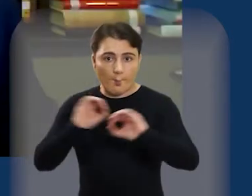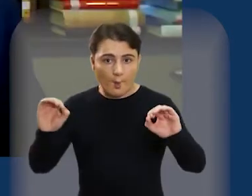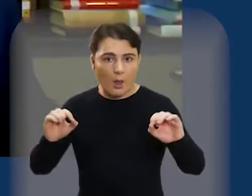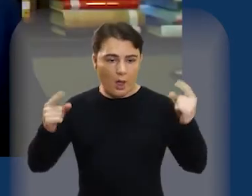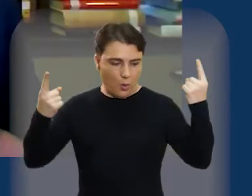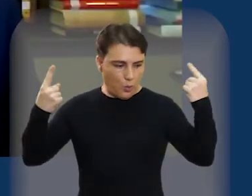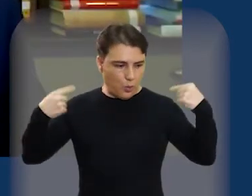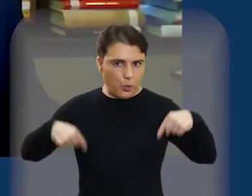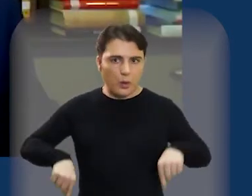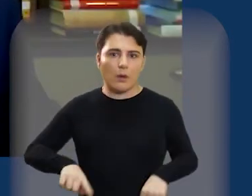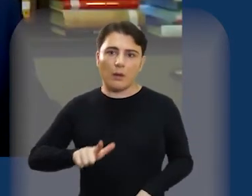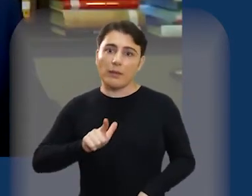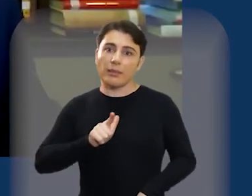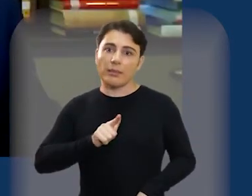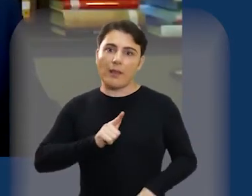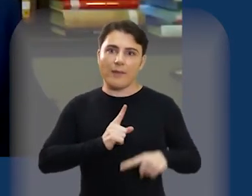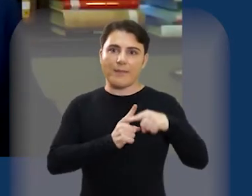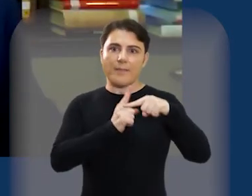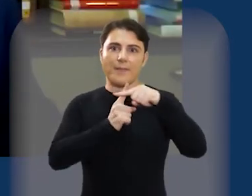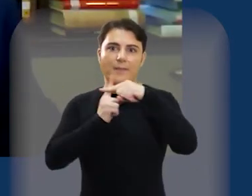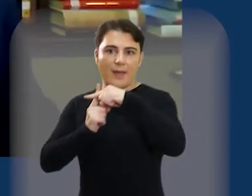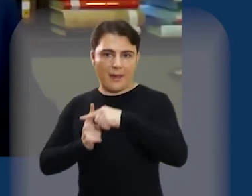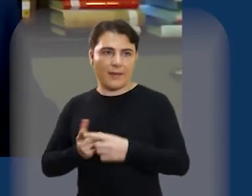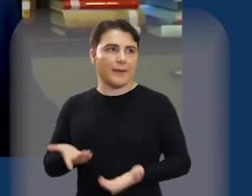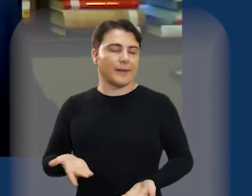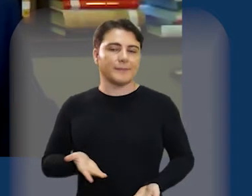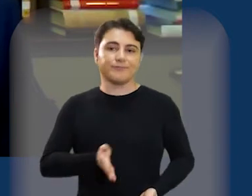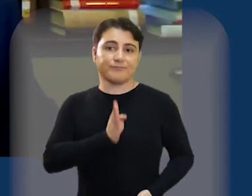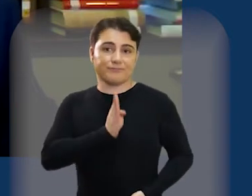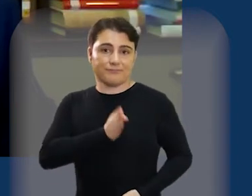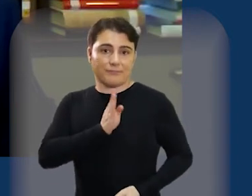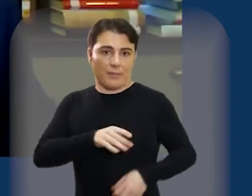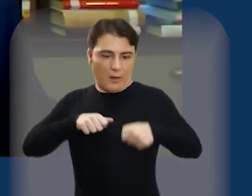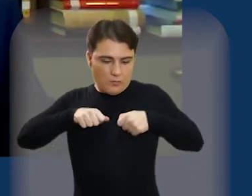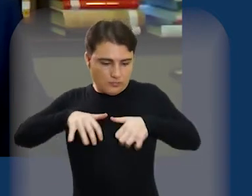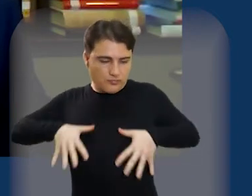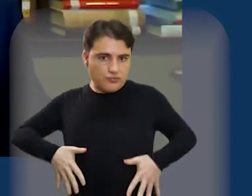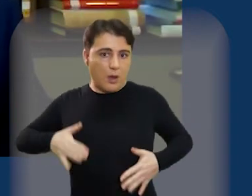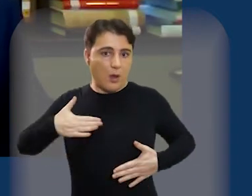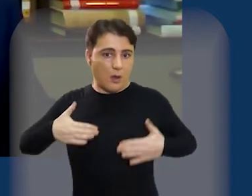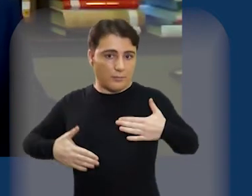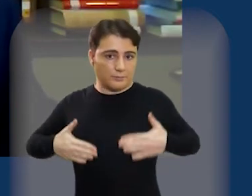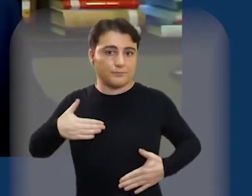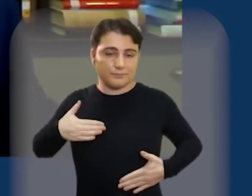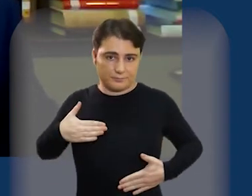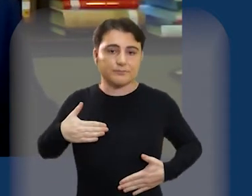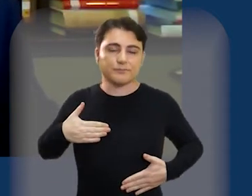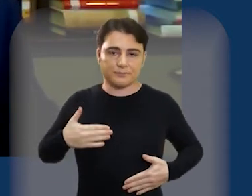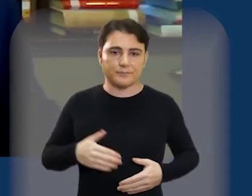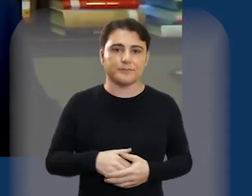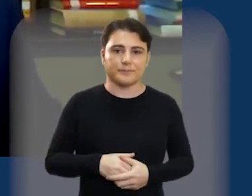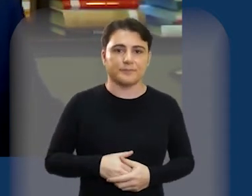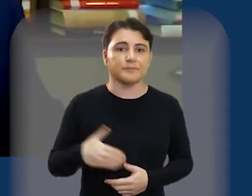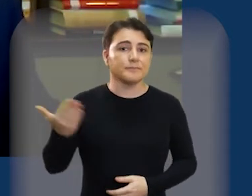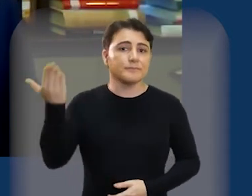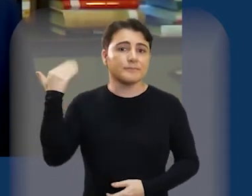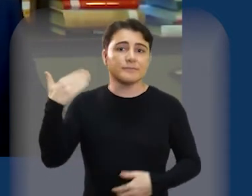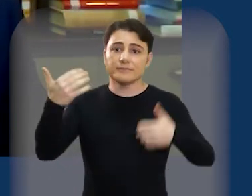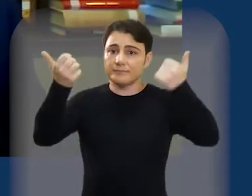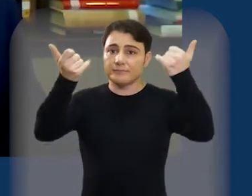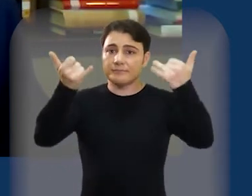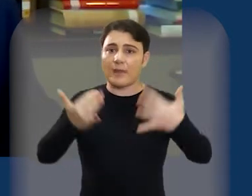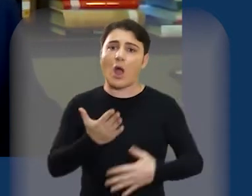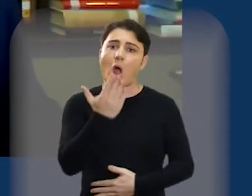ele promove alguns benefícios cardiometabólicos para o organismo humano. Aquela